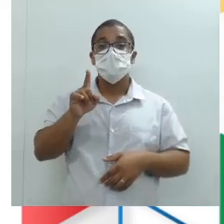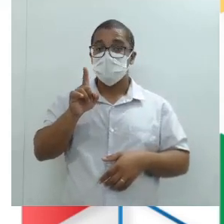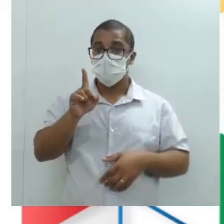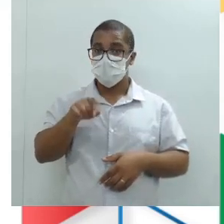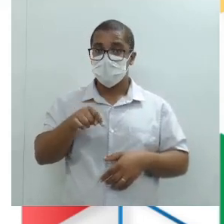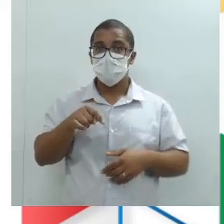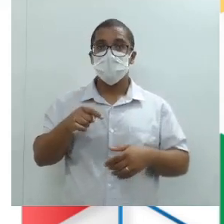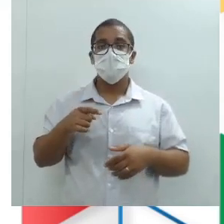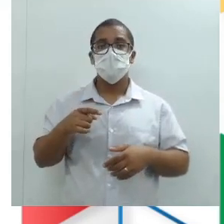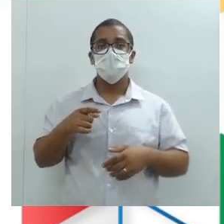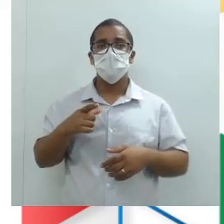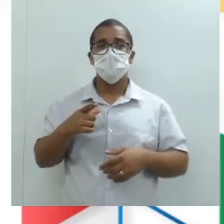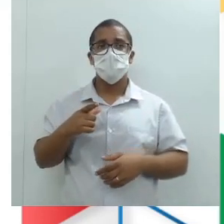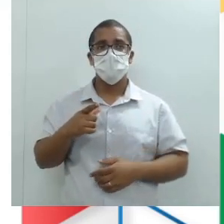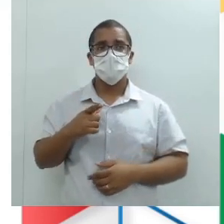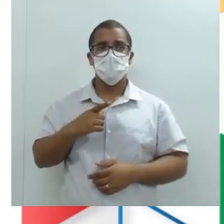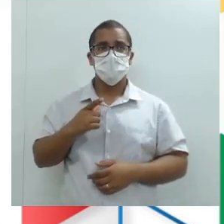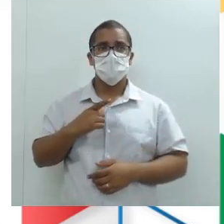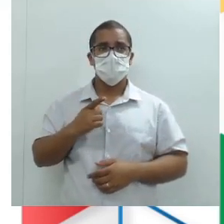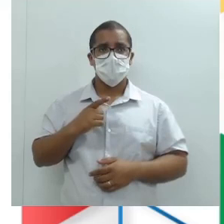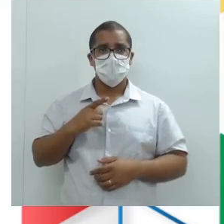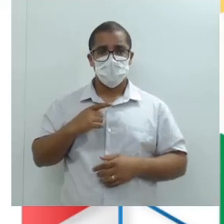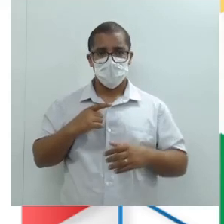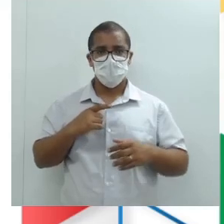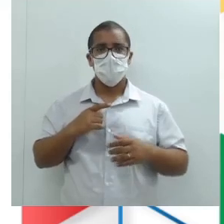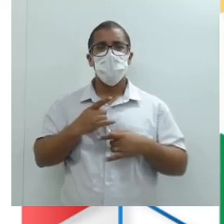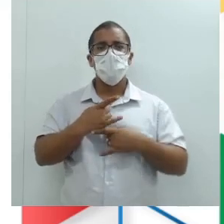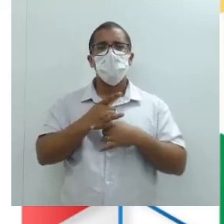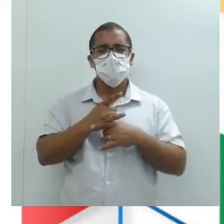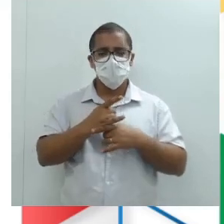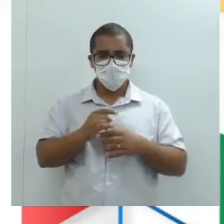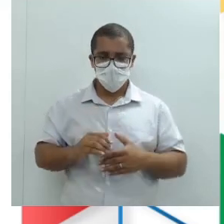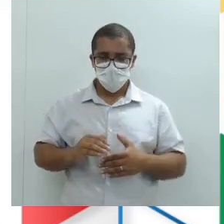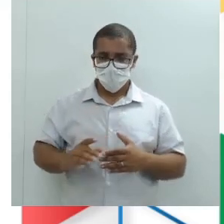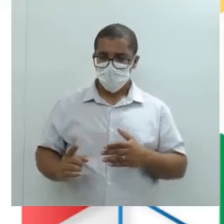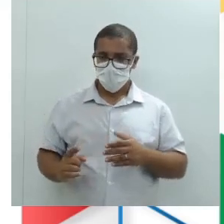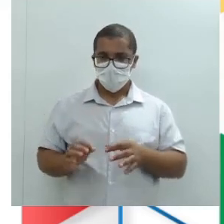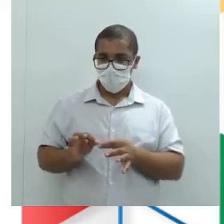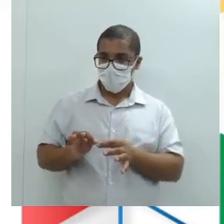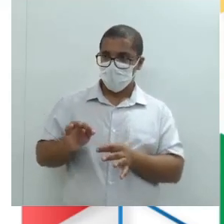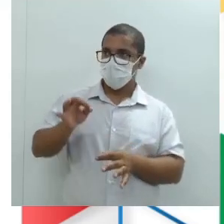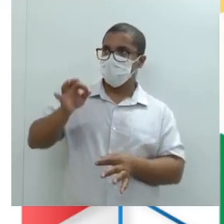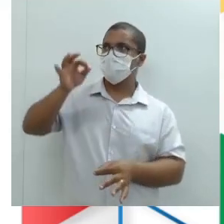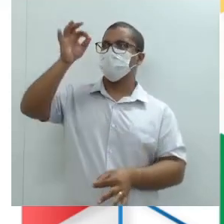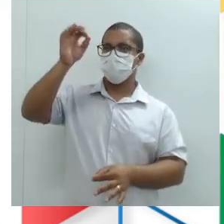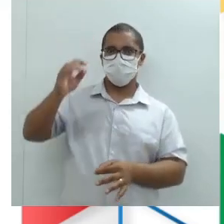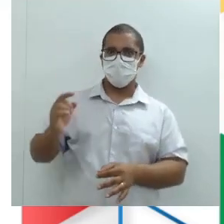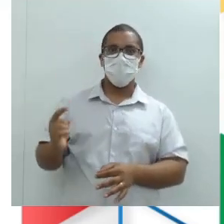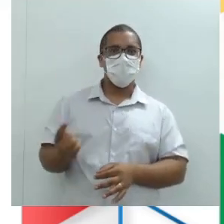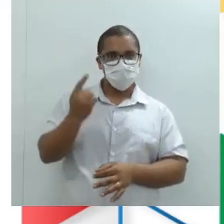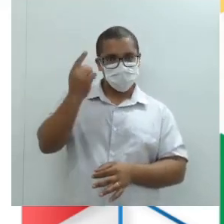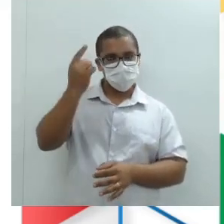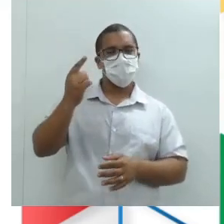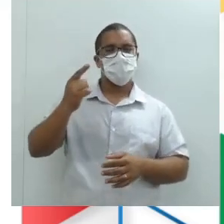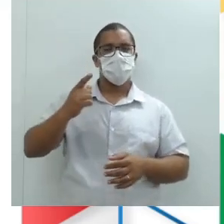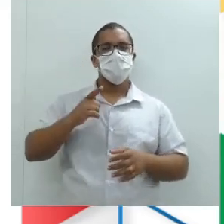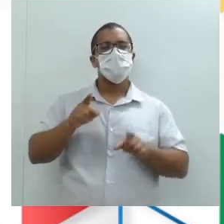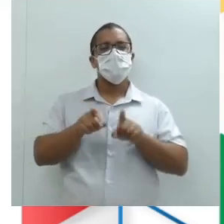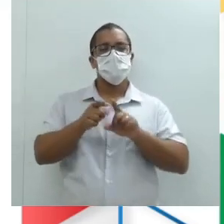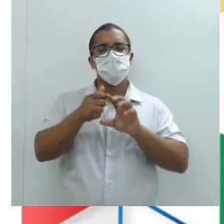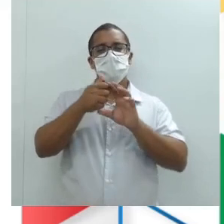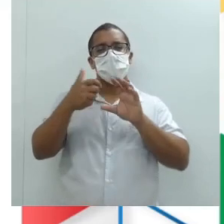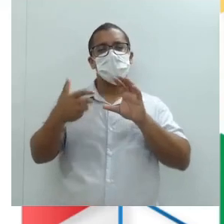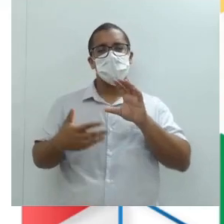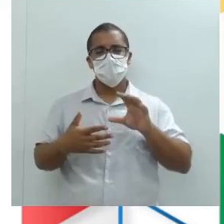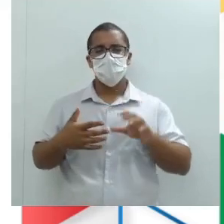a aceleração, né, ali do crescimento ósseo linear, o desenvolvimento das características